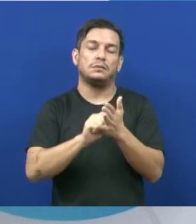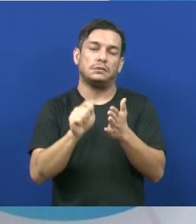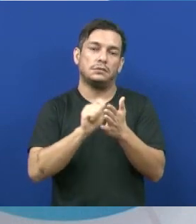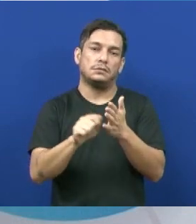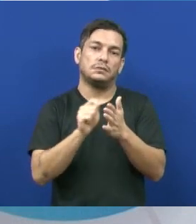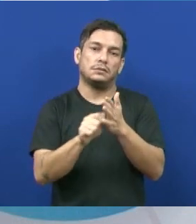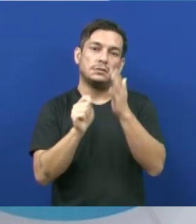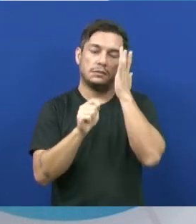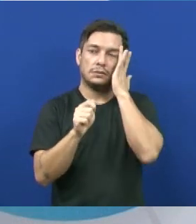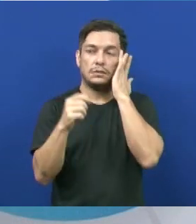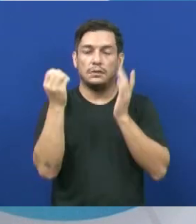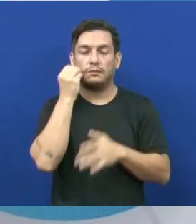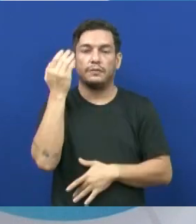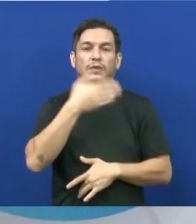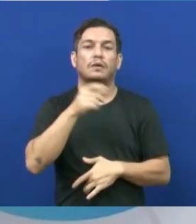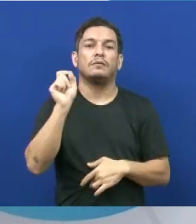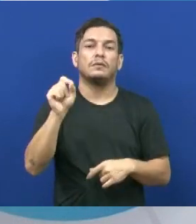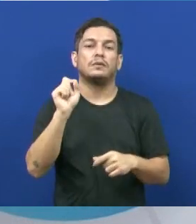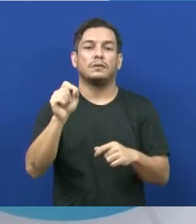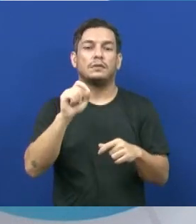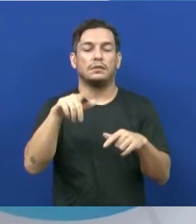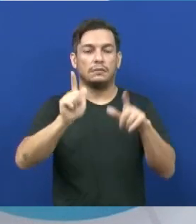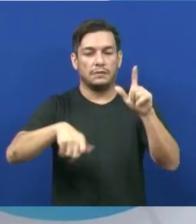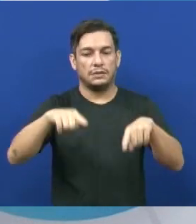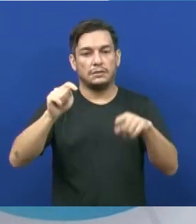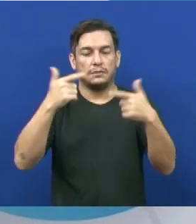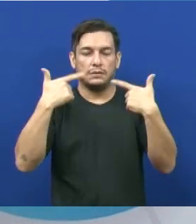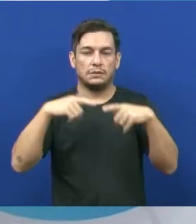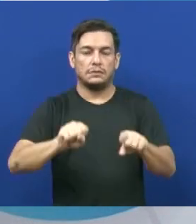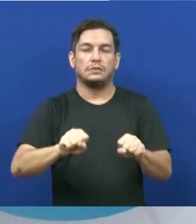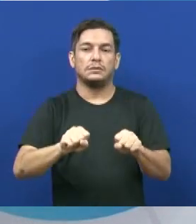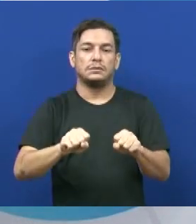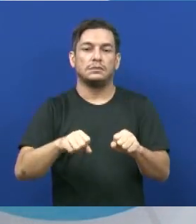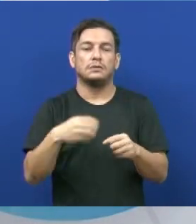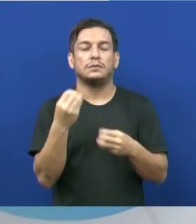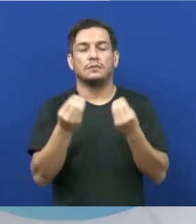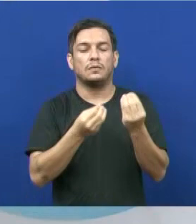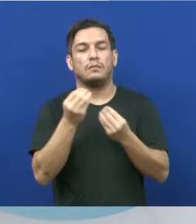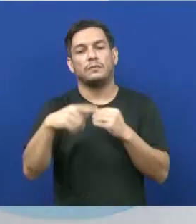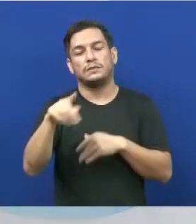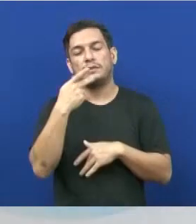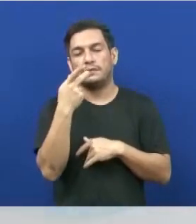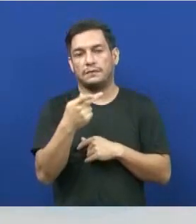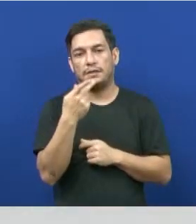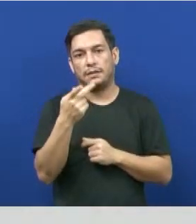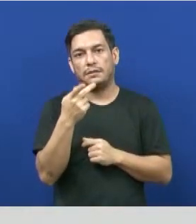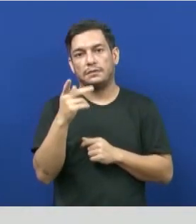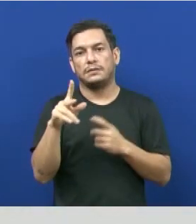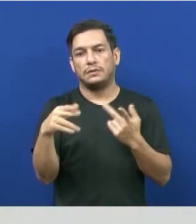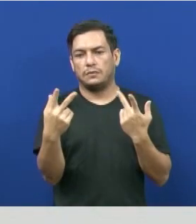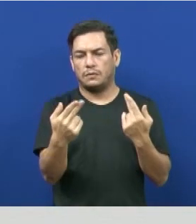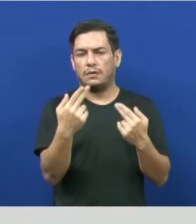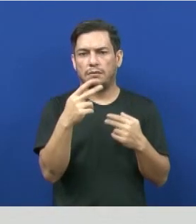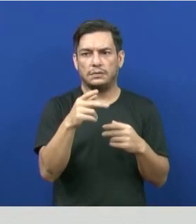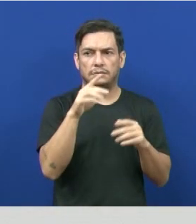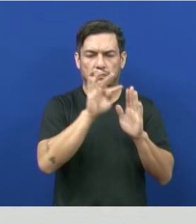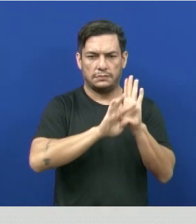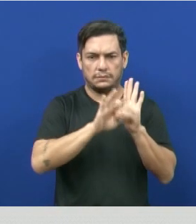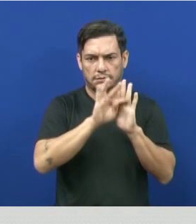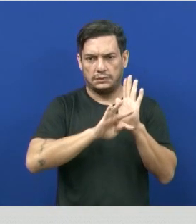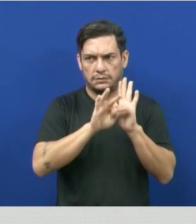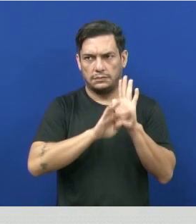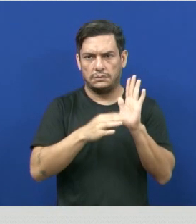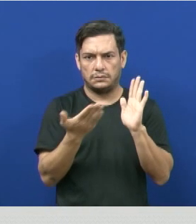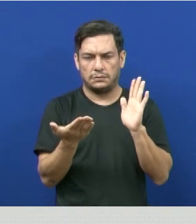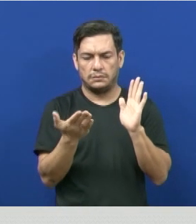esses elementos só prova uma variação linguística que nós temos a forma como você fala é igual a forma que está nesse